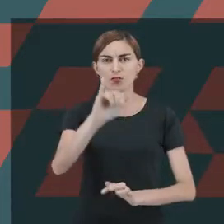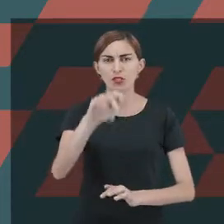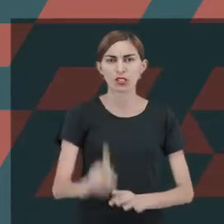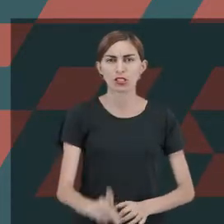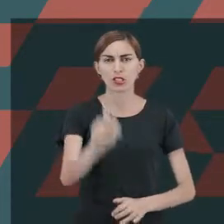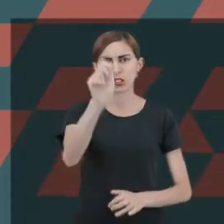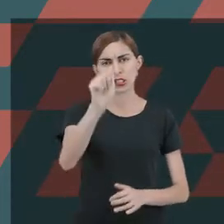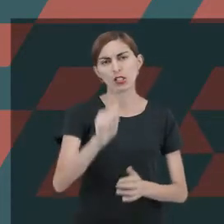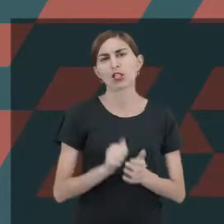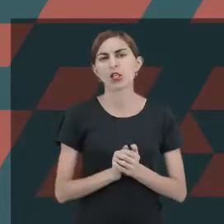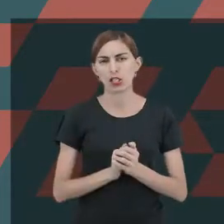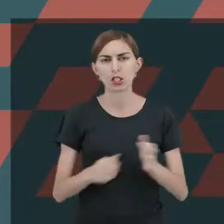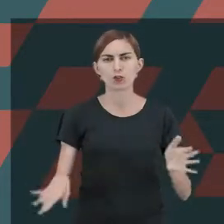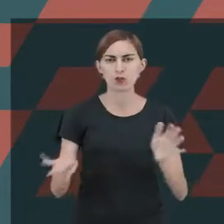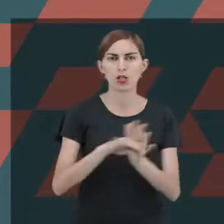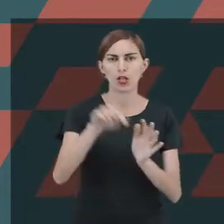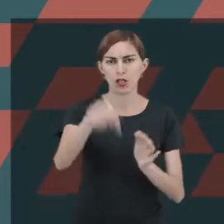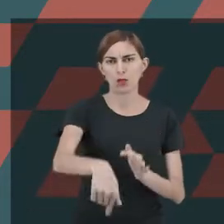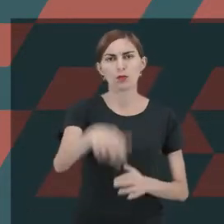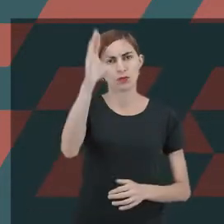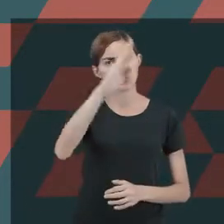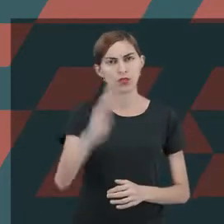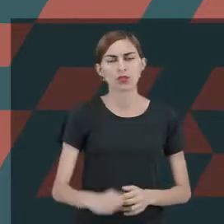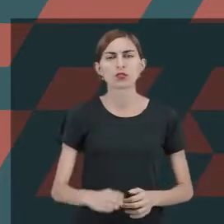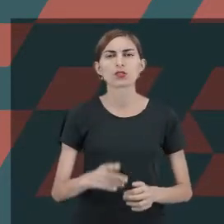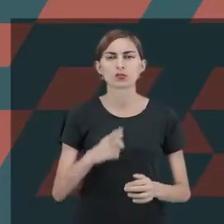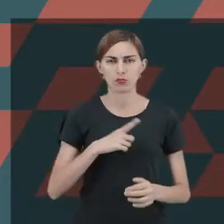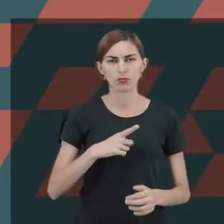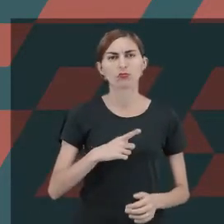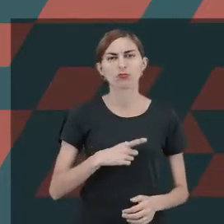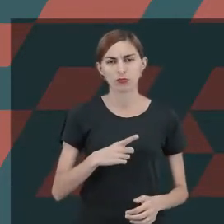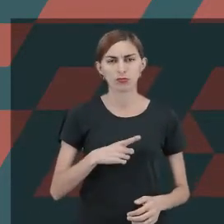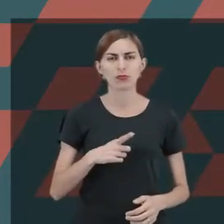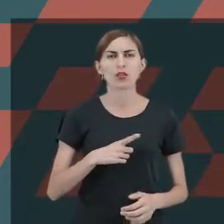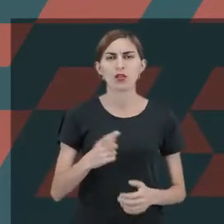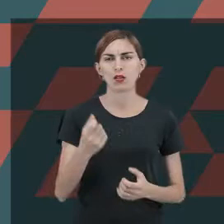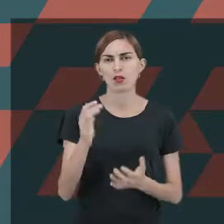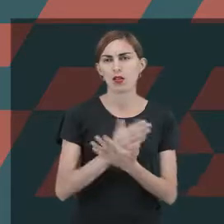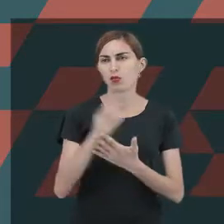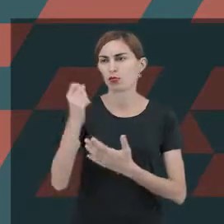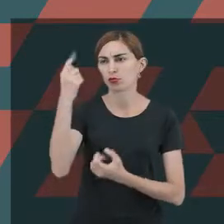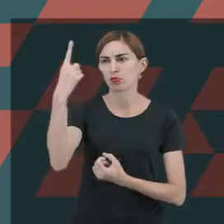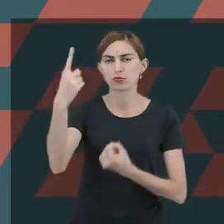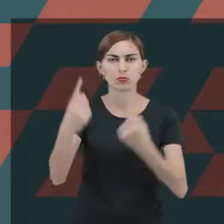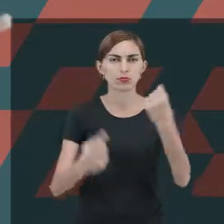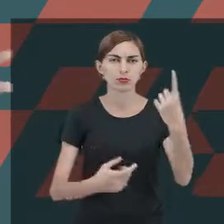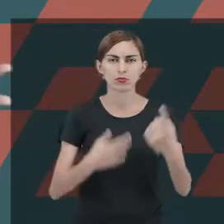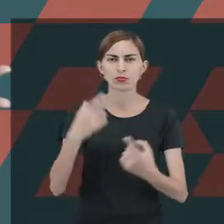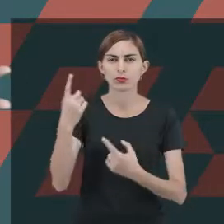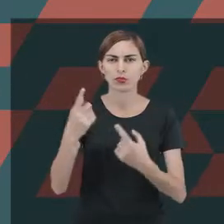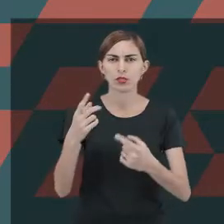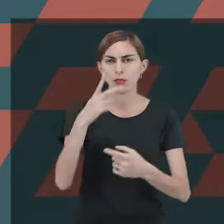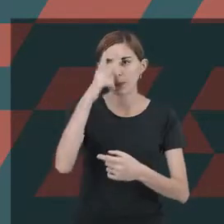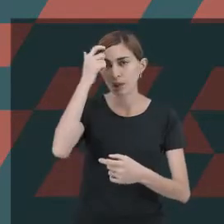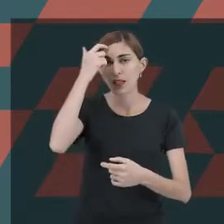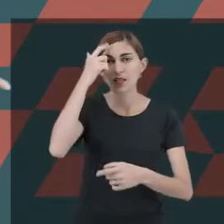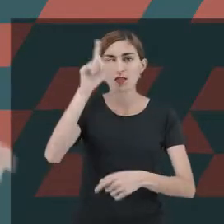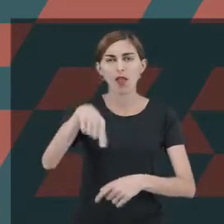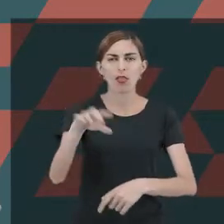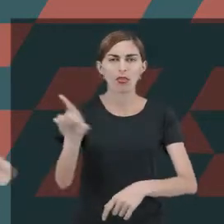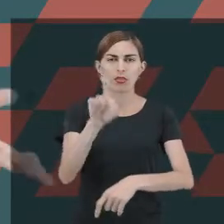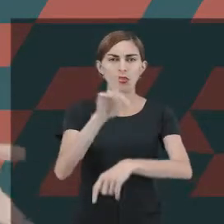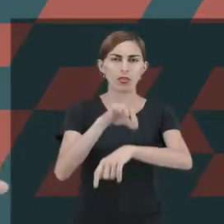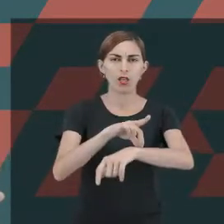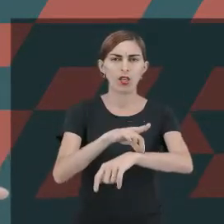que o vírus da Zika chegou no Brasil. Então, que realmente alguns casos de quadro que a gente chama de dengue-like, aquele quadro que